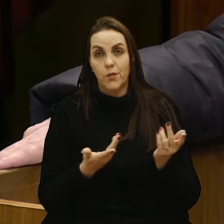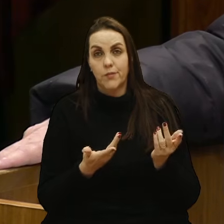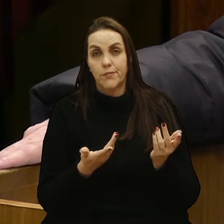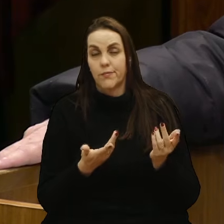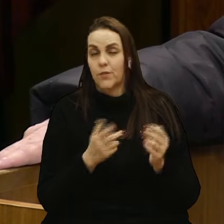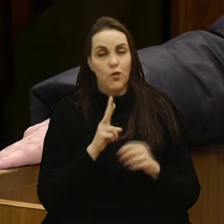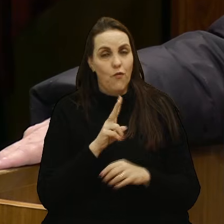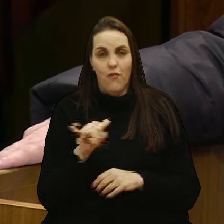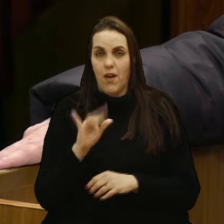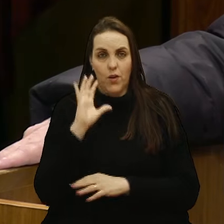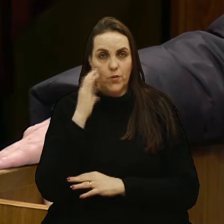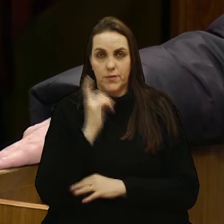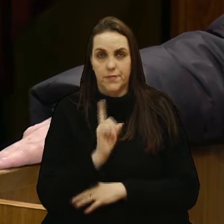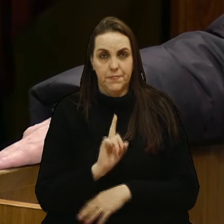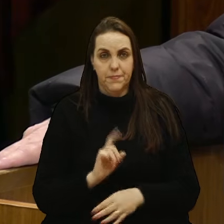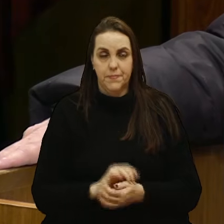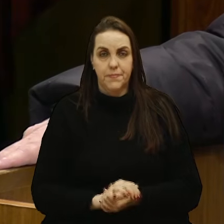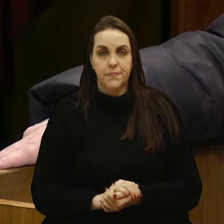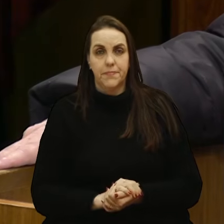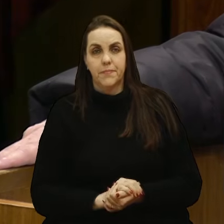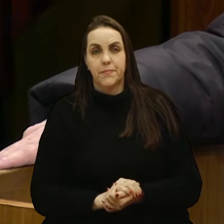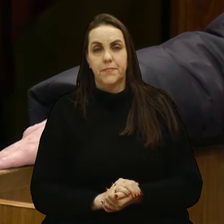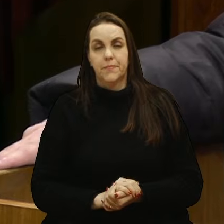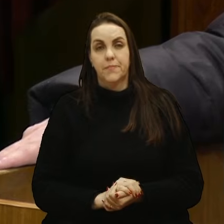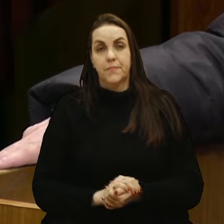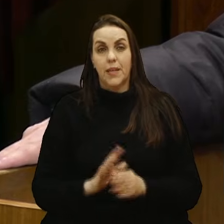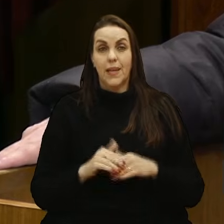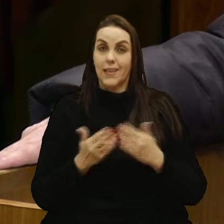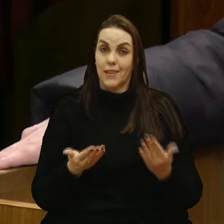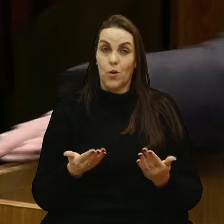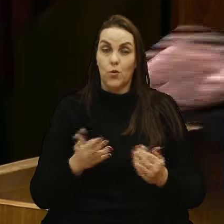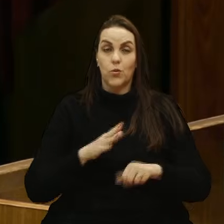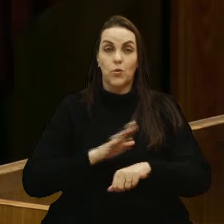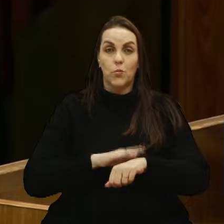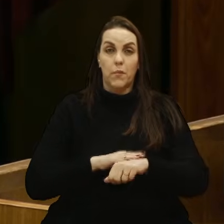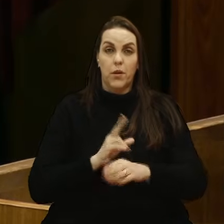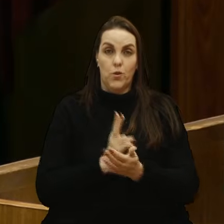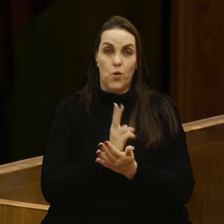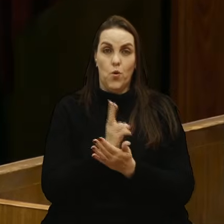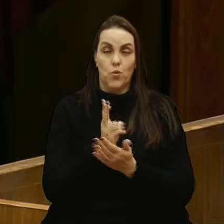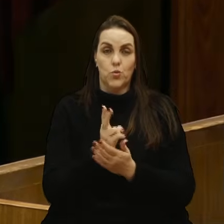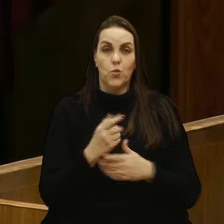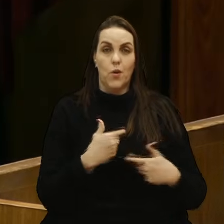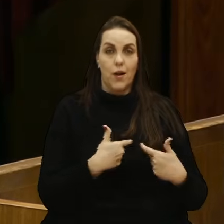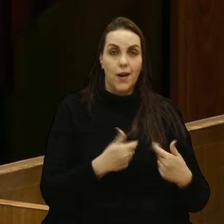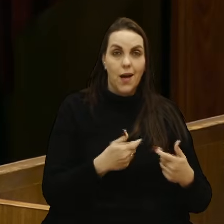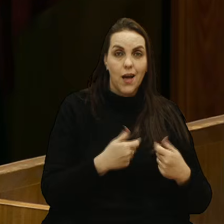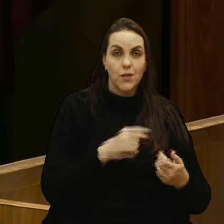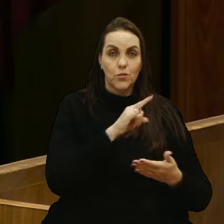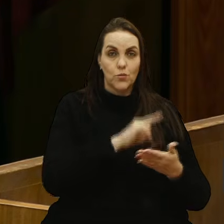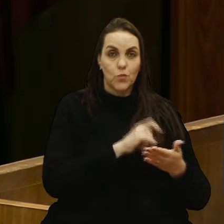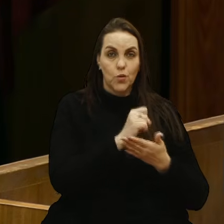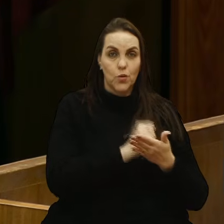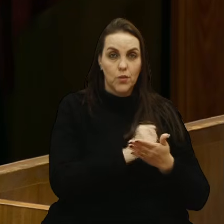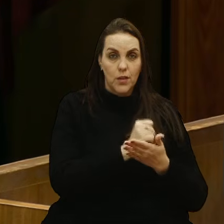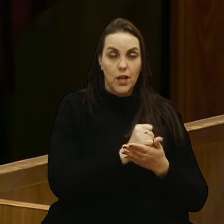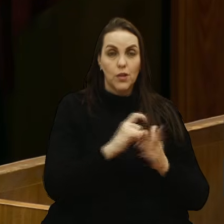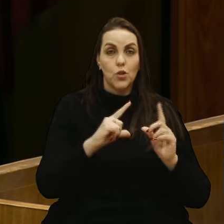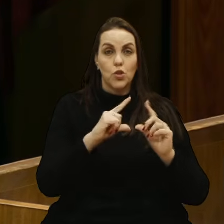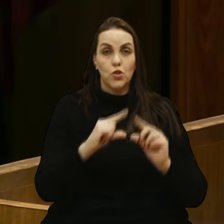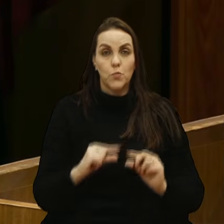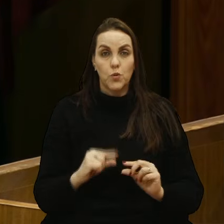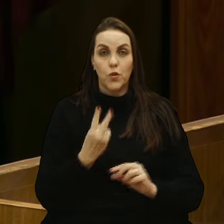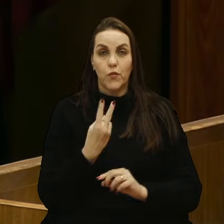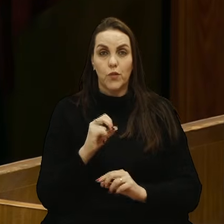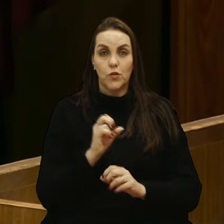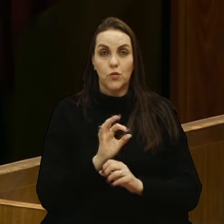não vai acontecer. Então, no momento que você mantém os seus custos do contrato e reduz em